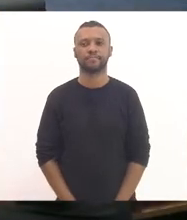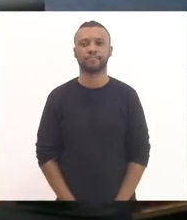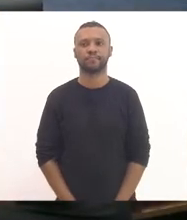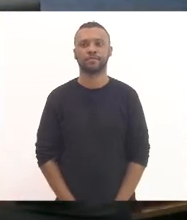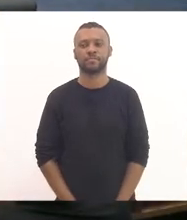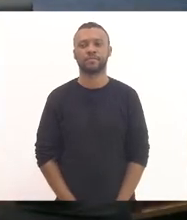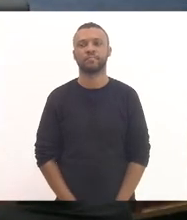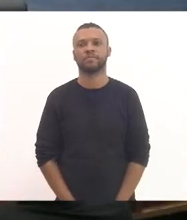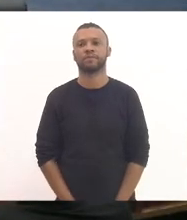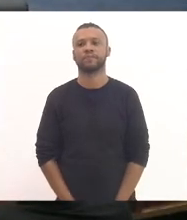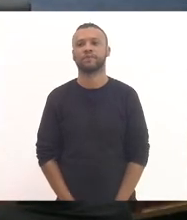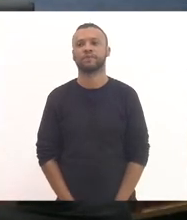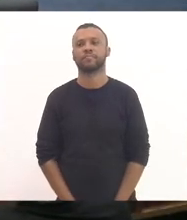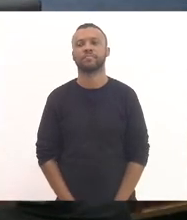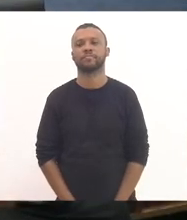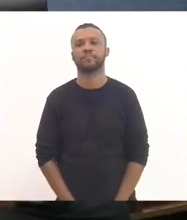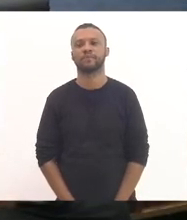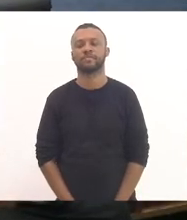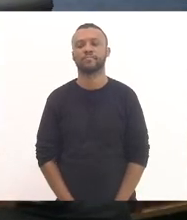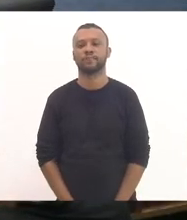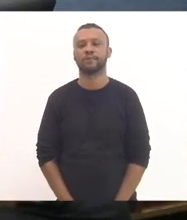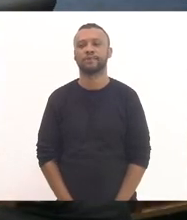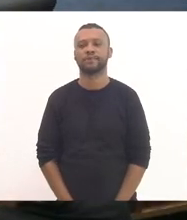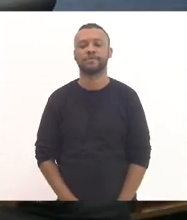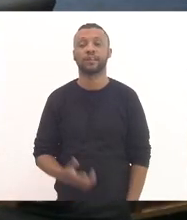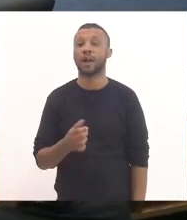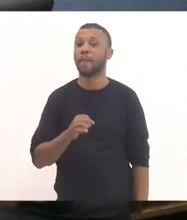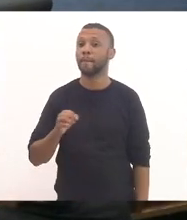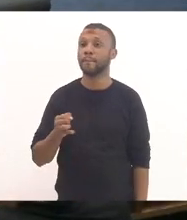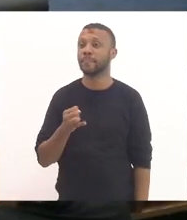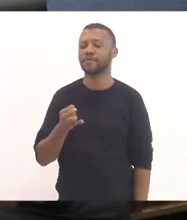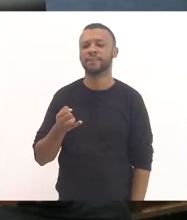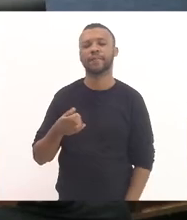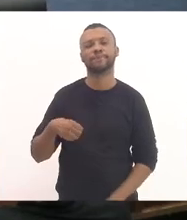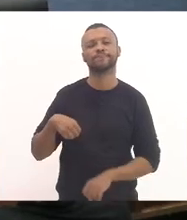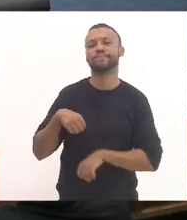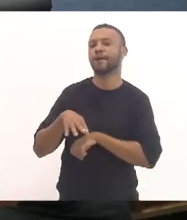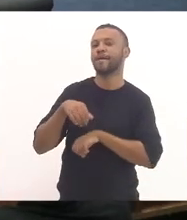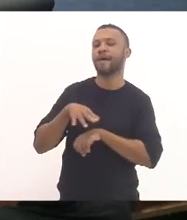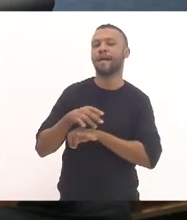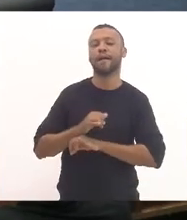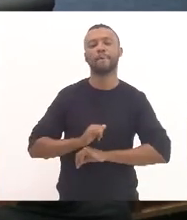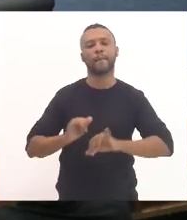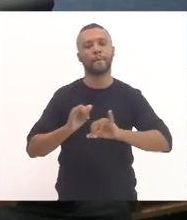E aí o sorvete para fazer minha propaganda